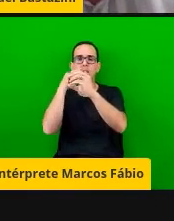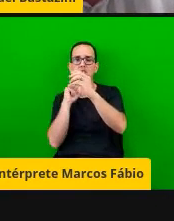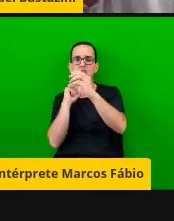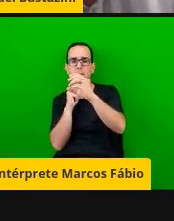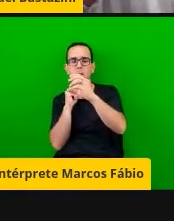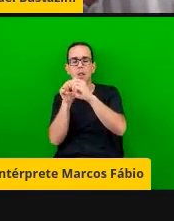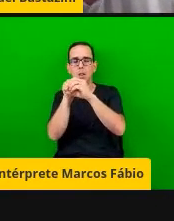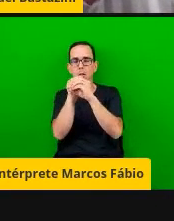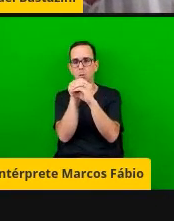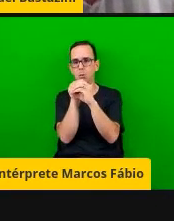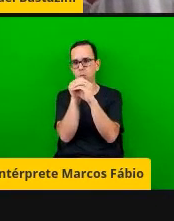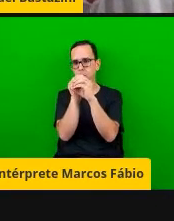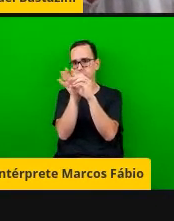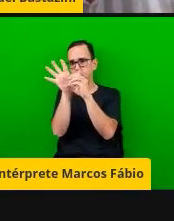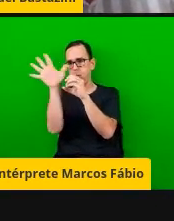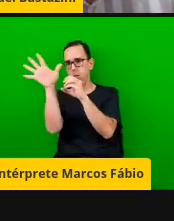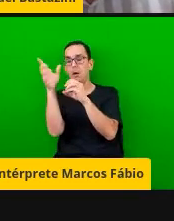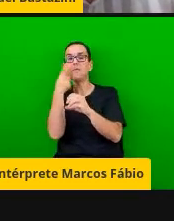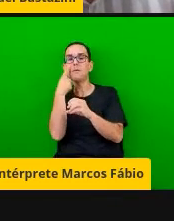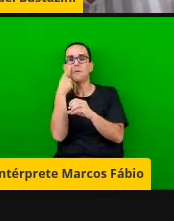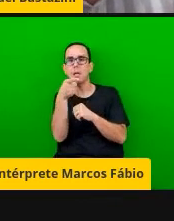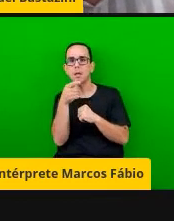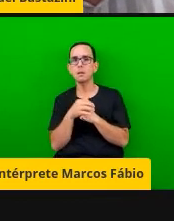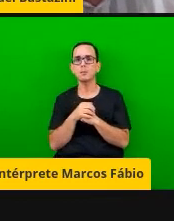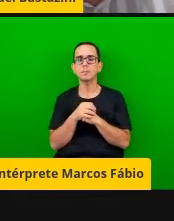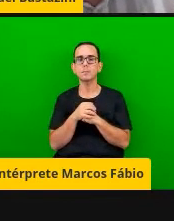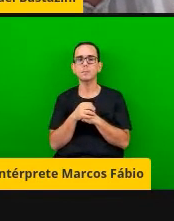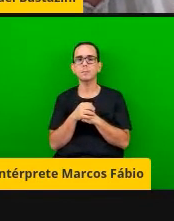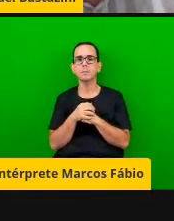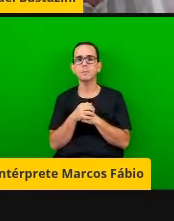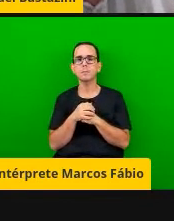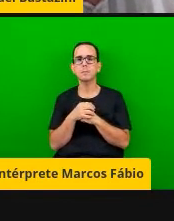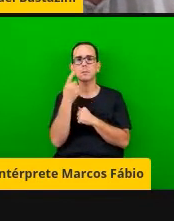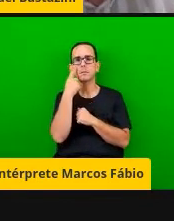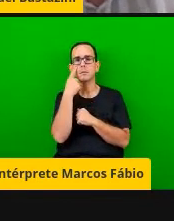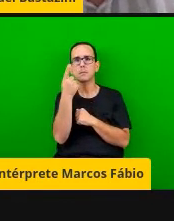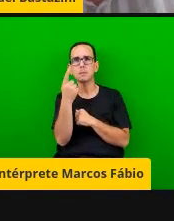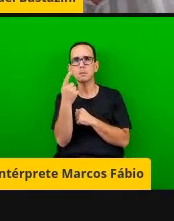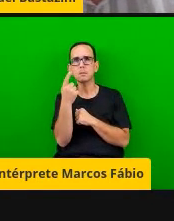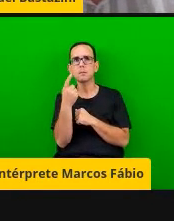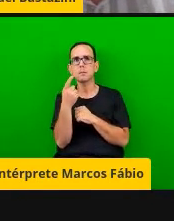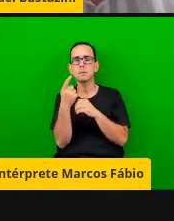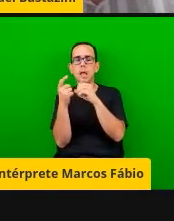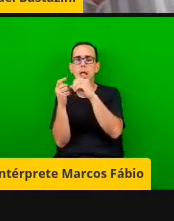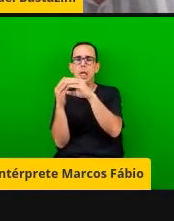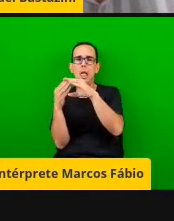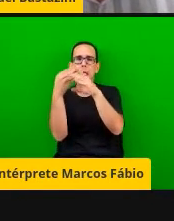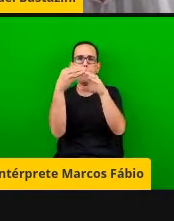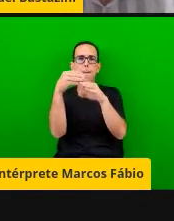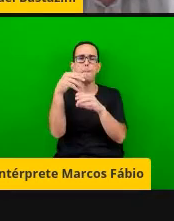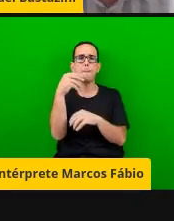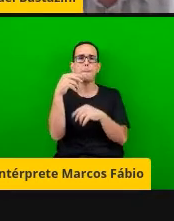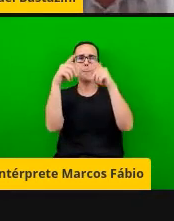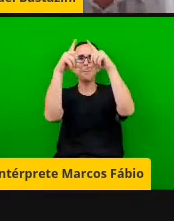espalhando. Observem ali, ó, para chegar no Ocidente, Paris é a porta de entrada. Então, a